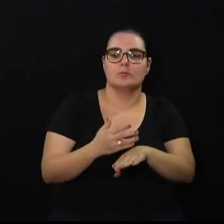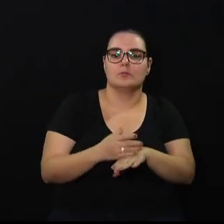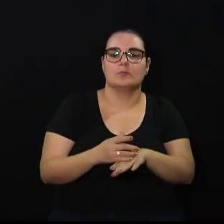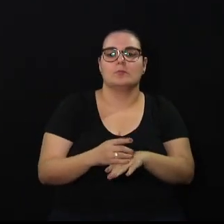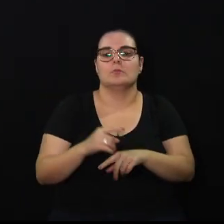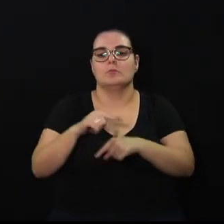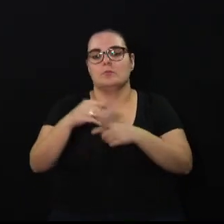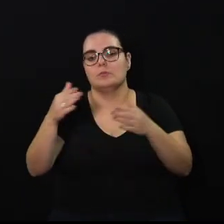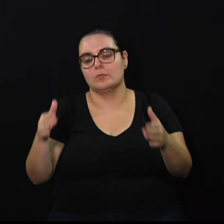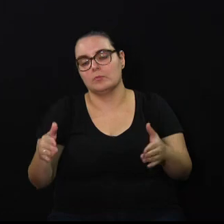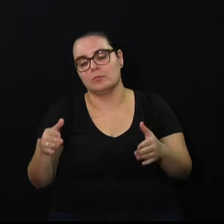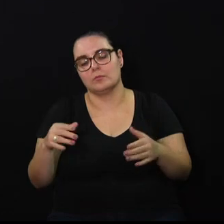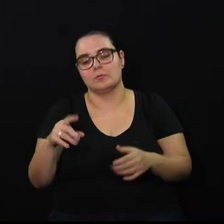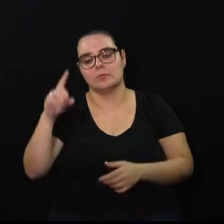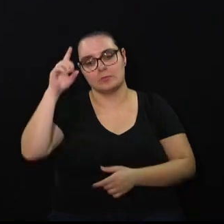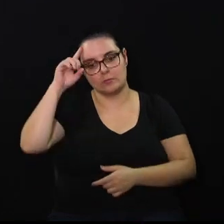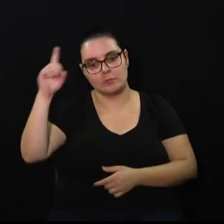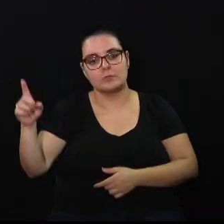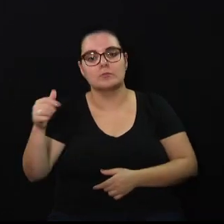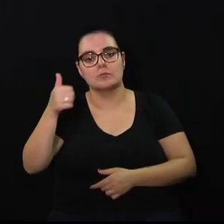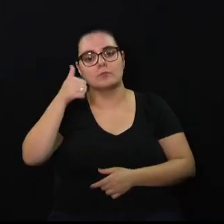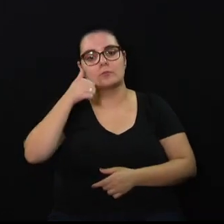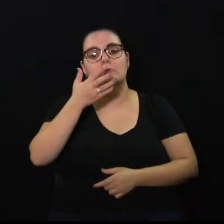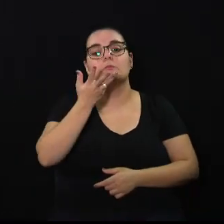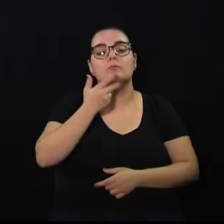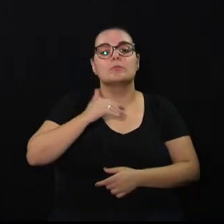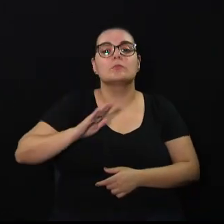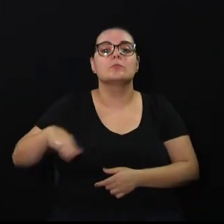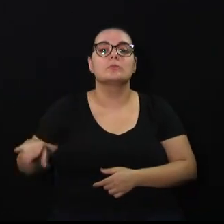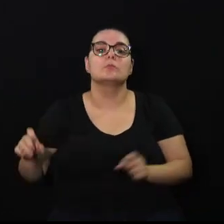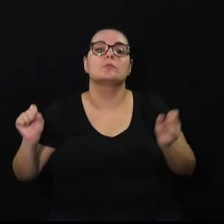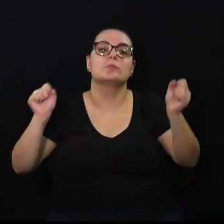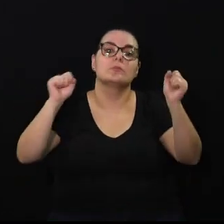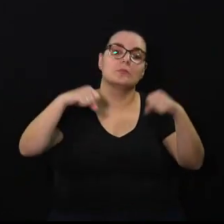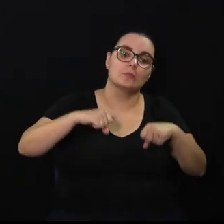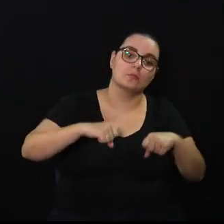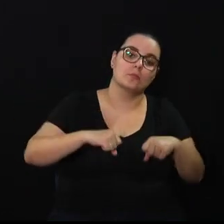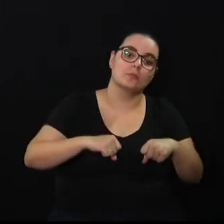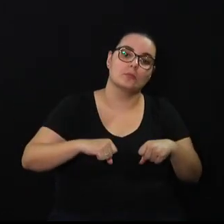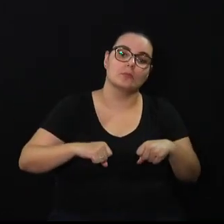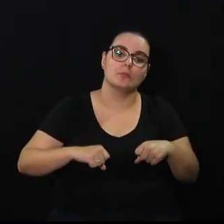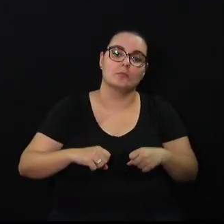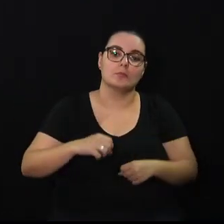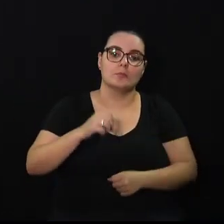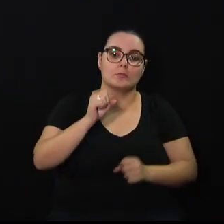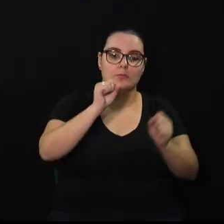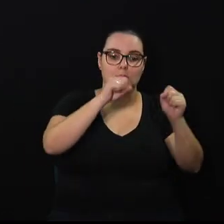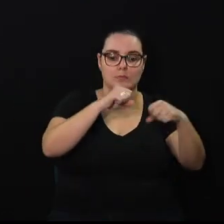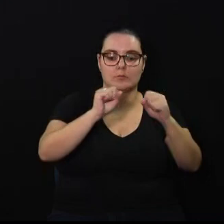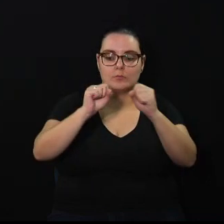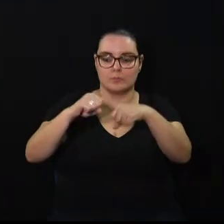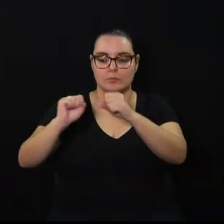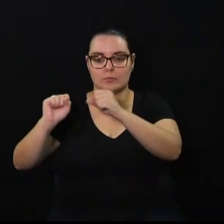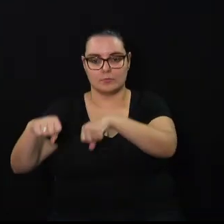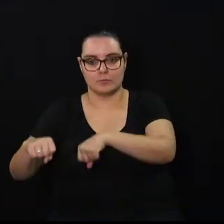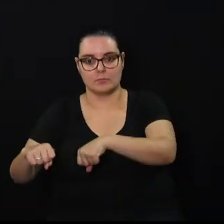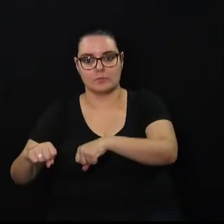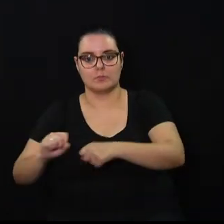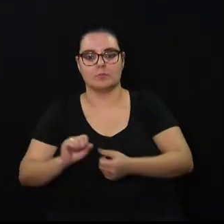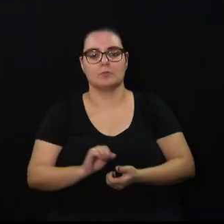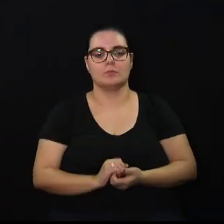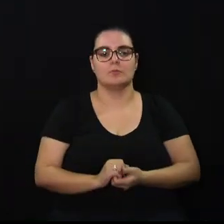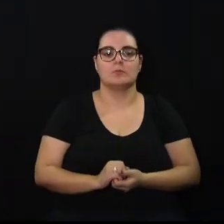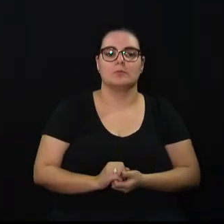naquele dia ea criança precisa pontuar assim três vezes consecutivas para a gente entender que a mobilidade que